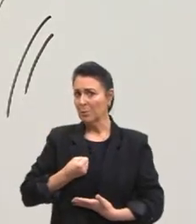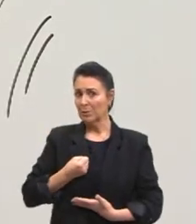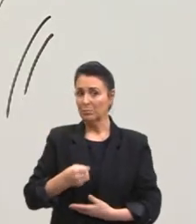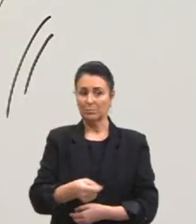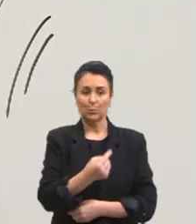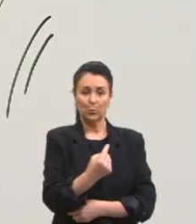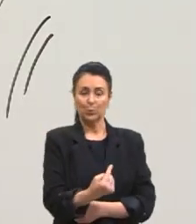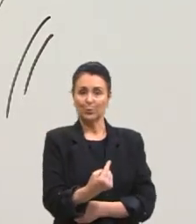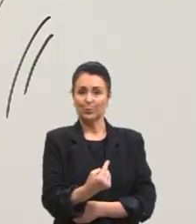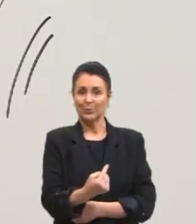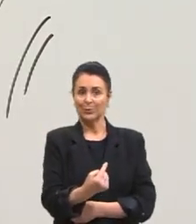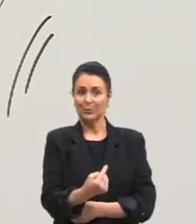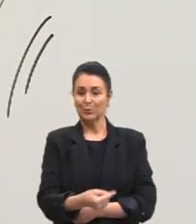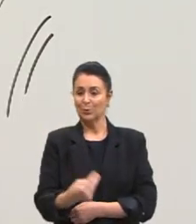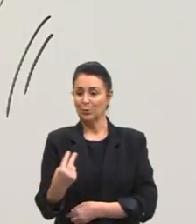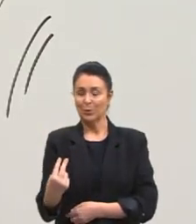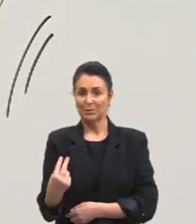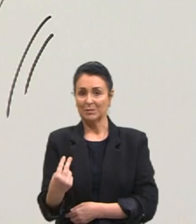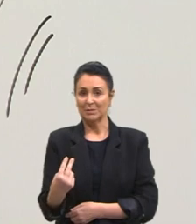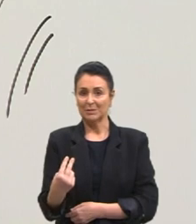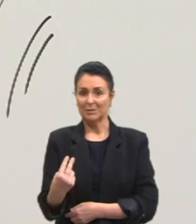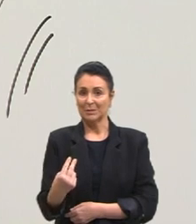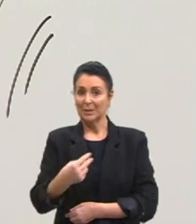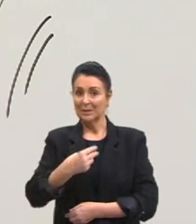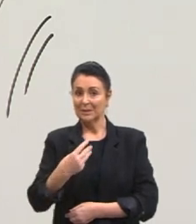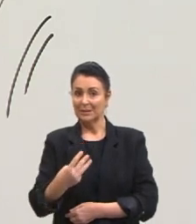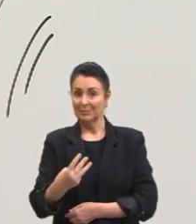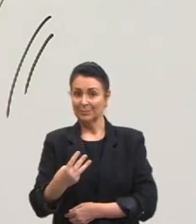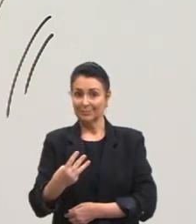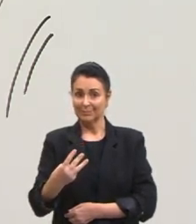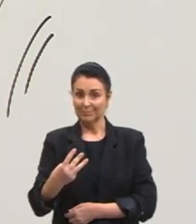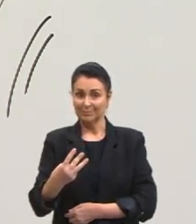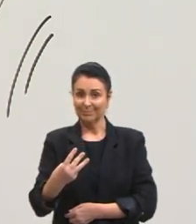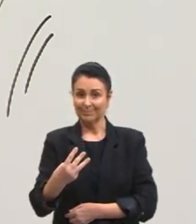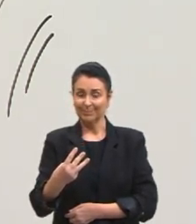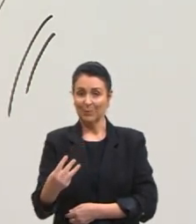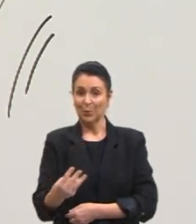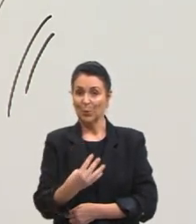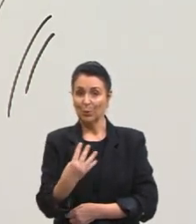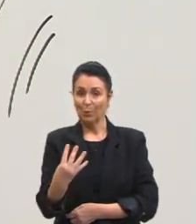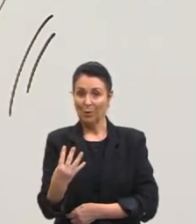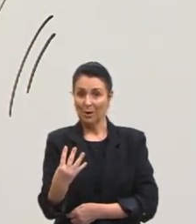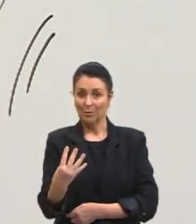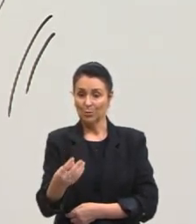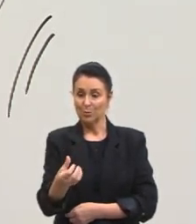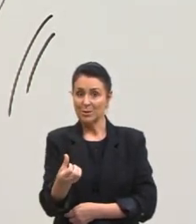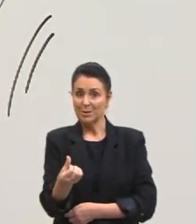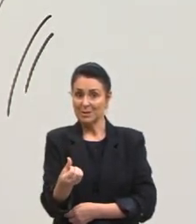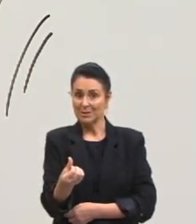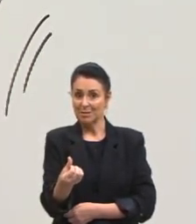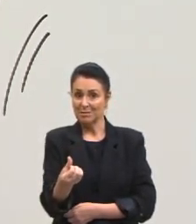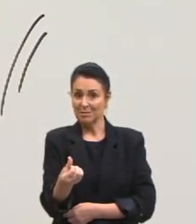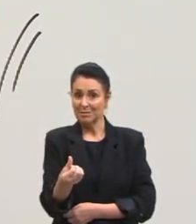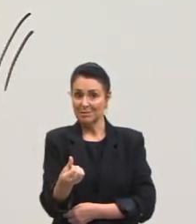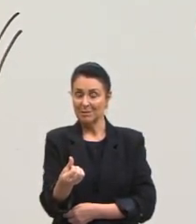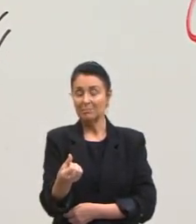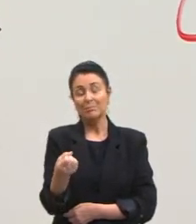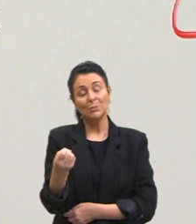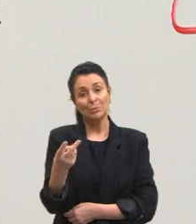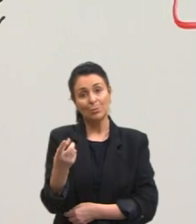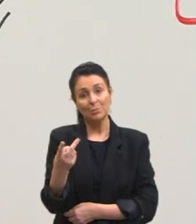1, 2, 3, 4, 6 e